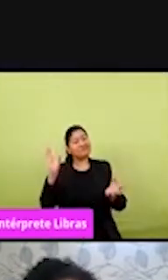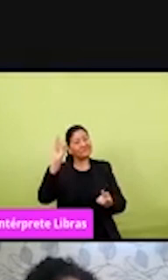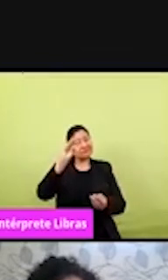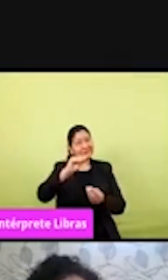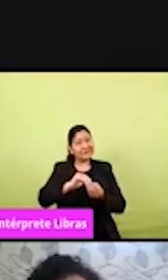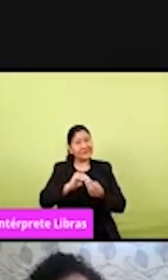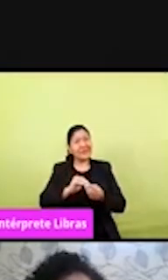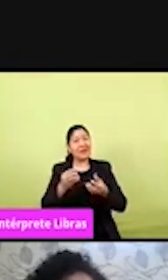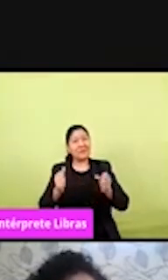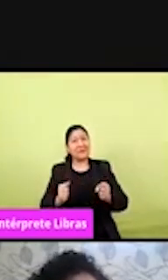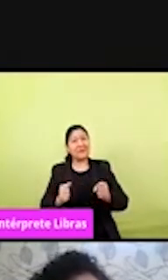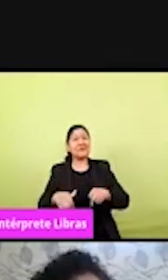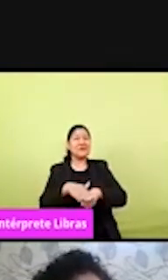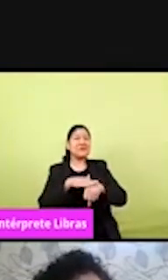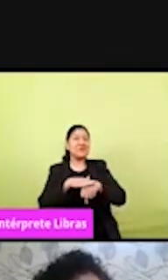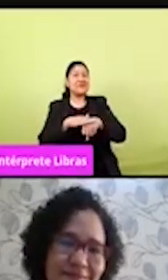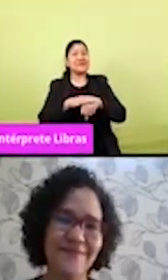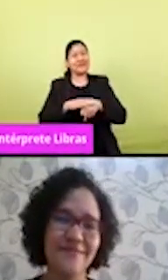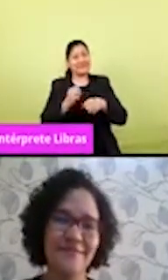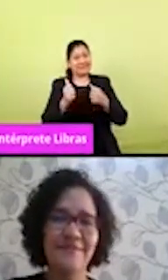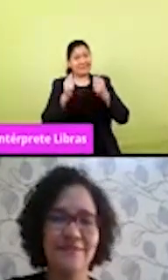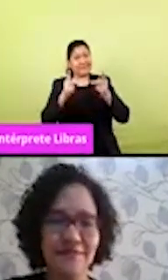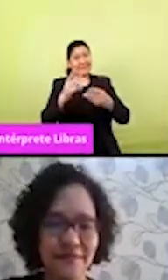mais. Obrigada.